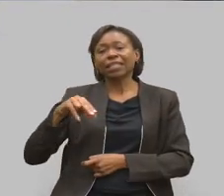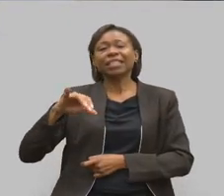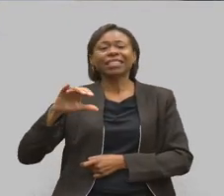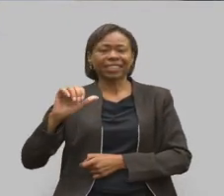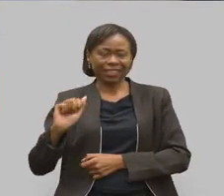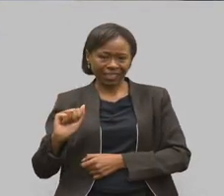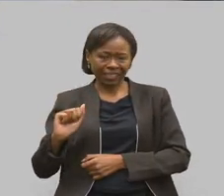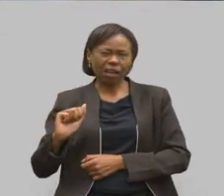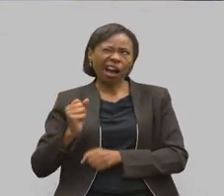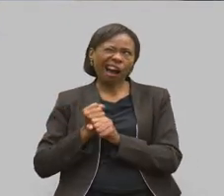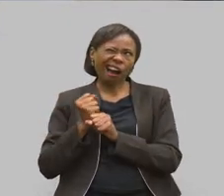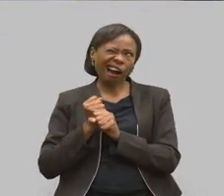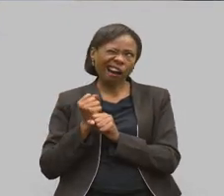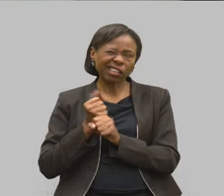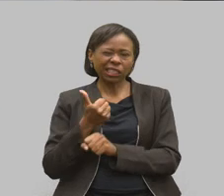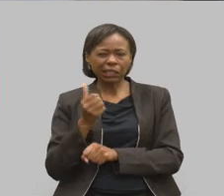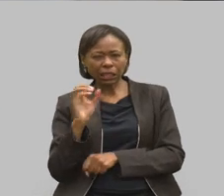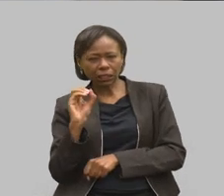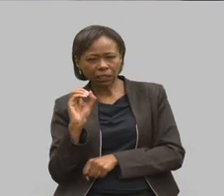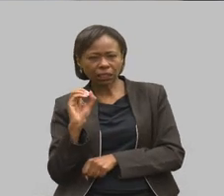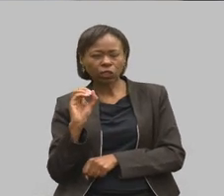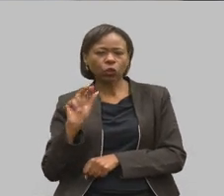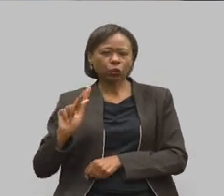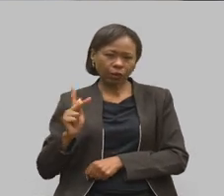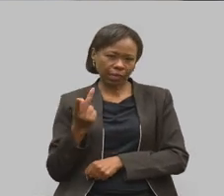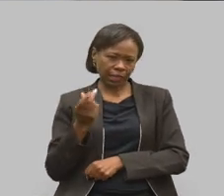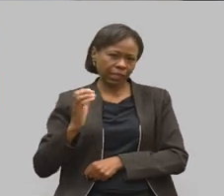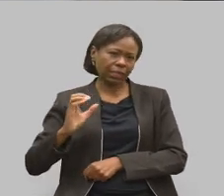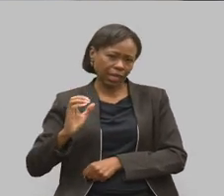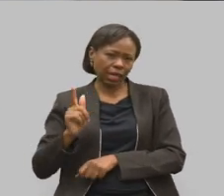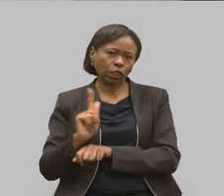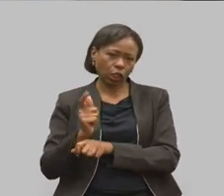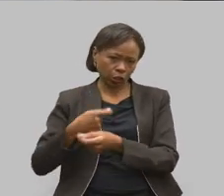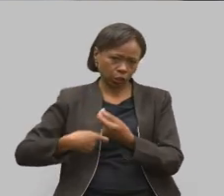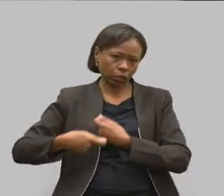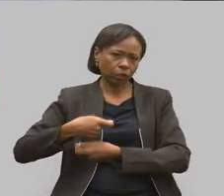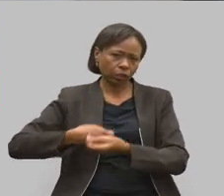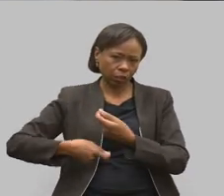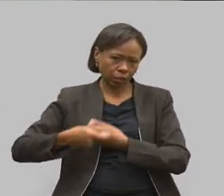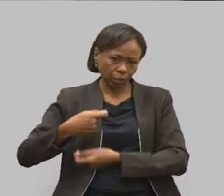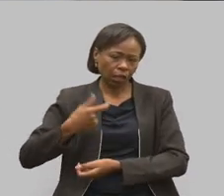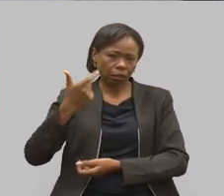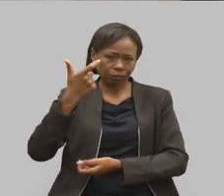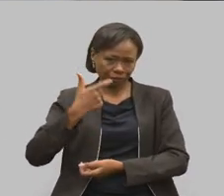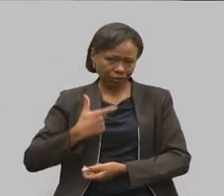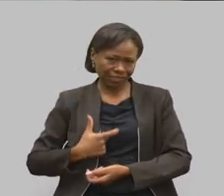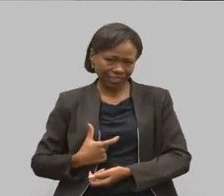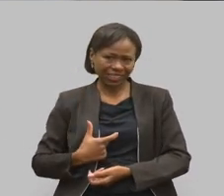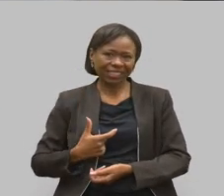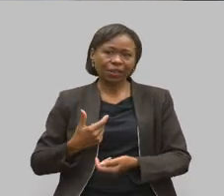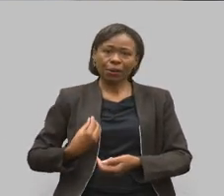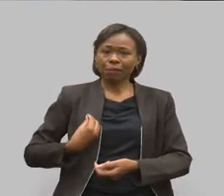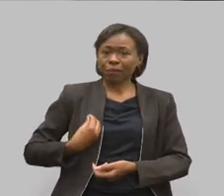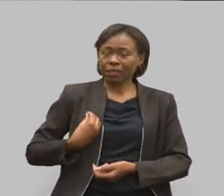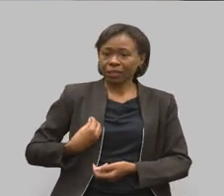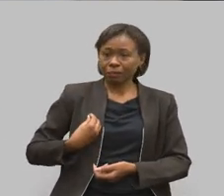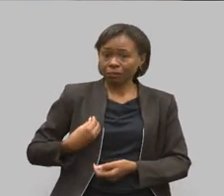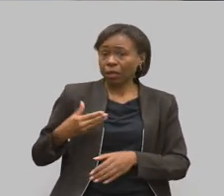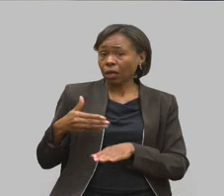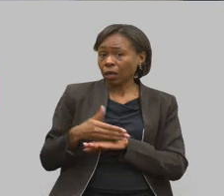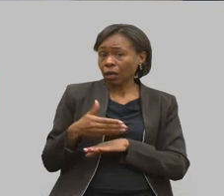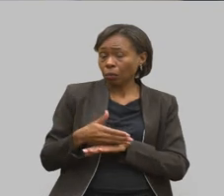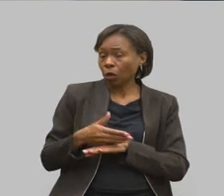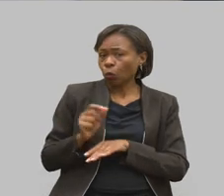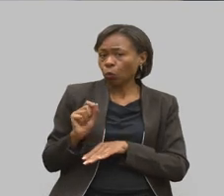anos em torno de 10 anos que eu estou lá na gestão participando então da organização para assistência